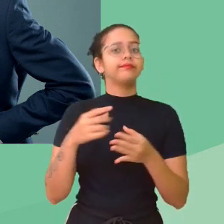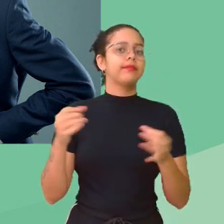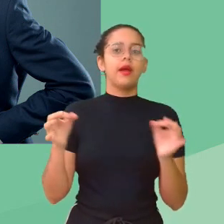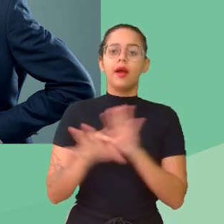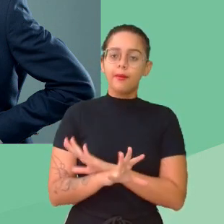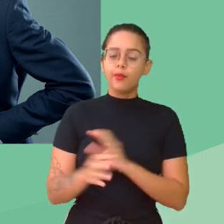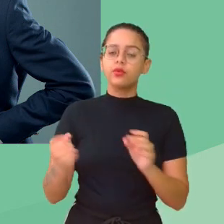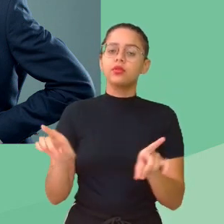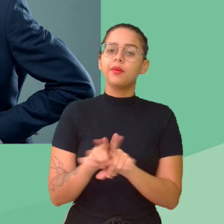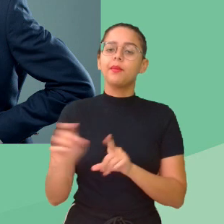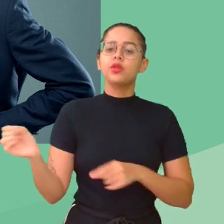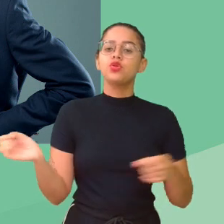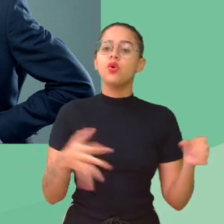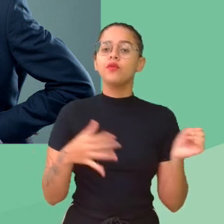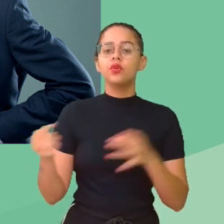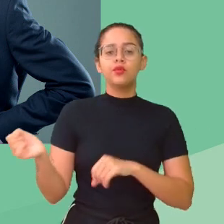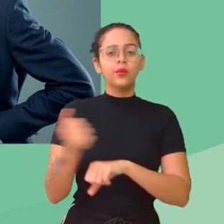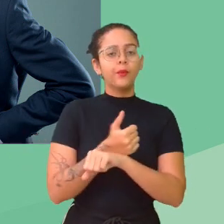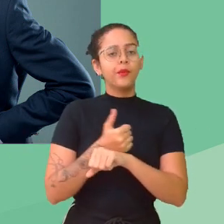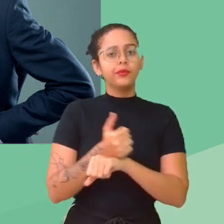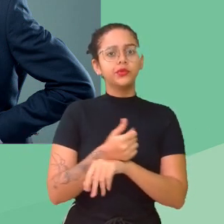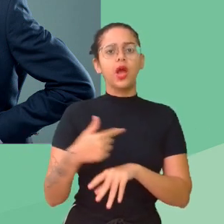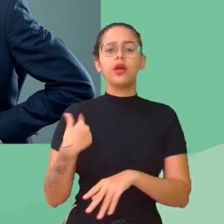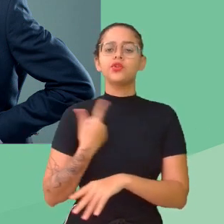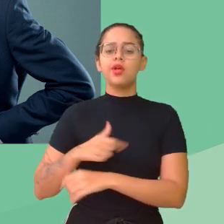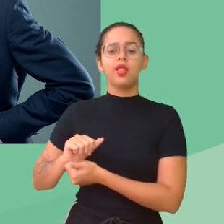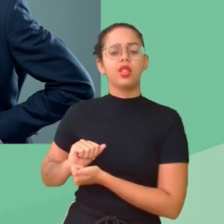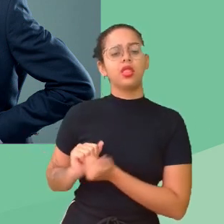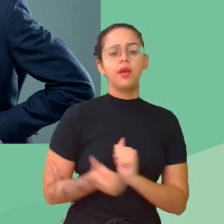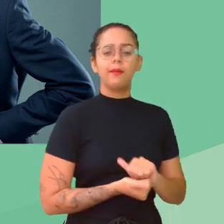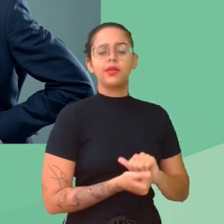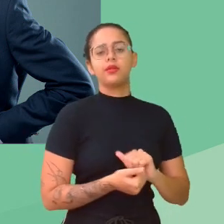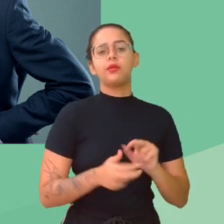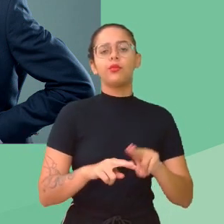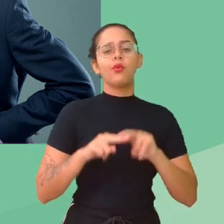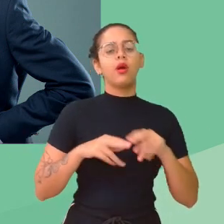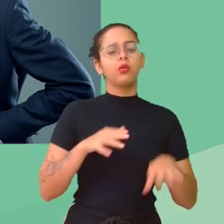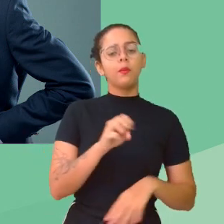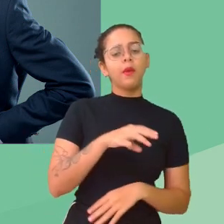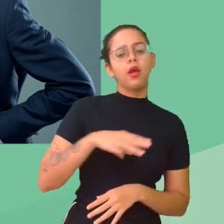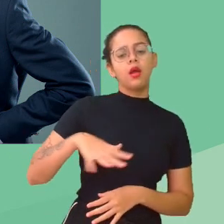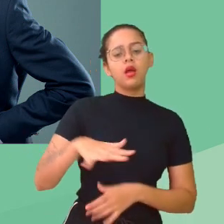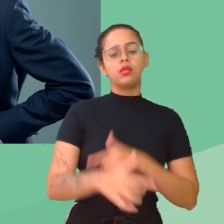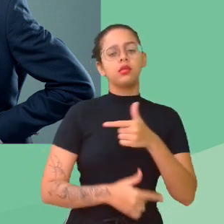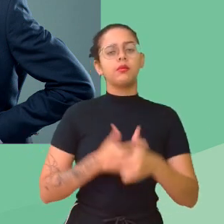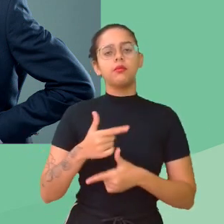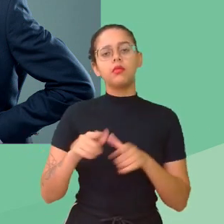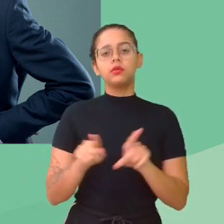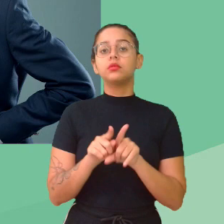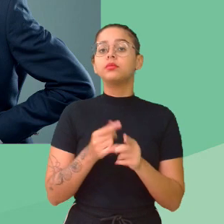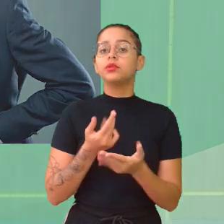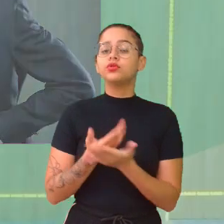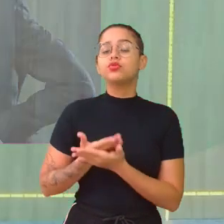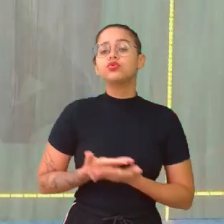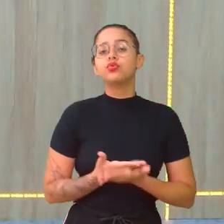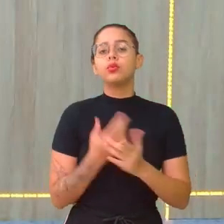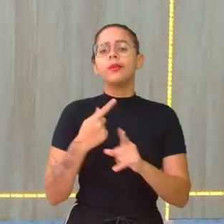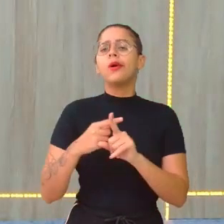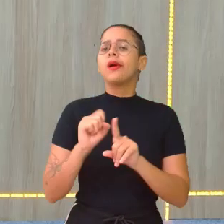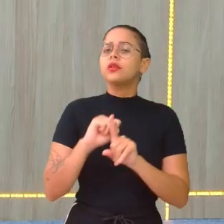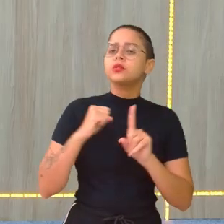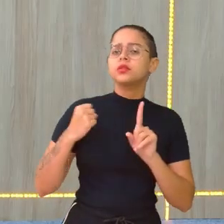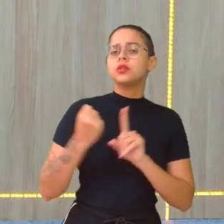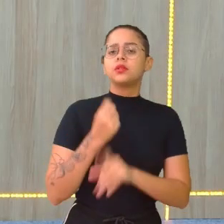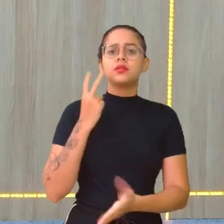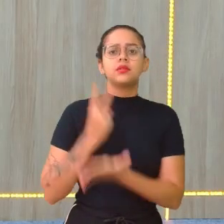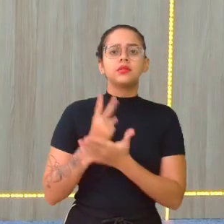novas profissões, o quanto a gente vem se adaptando através do mercado de trabalho, através dos estudos, porque a sociedade ela